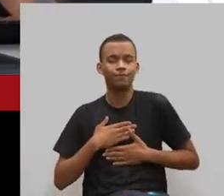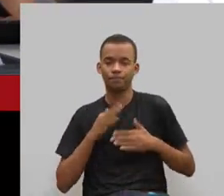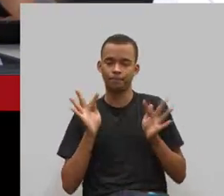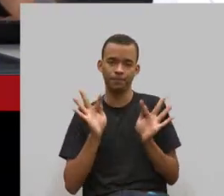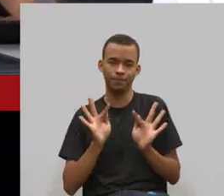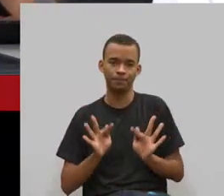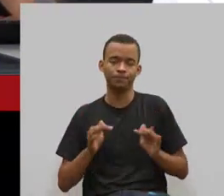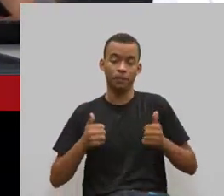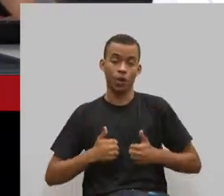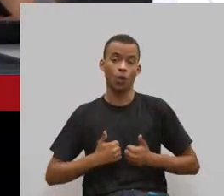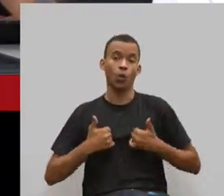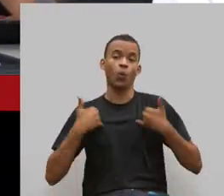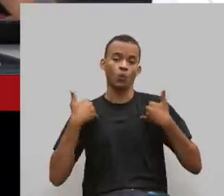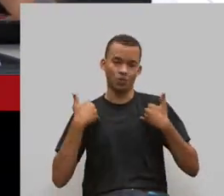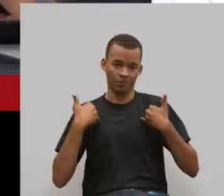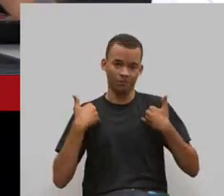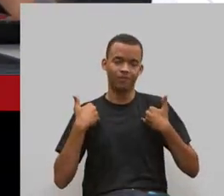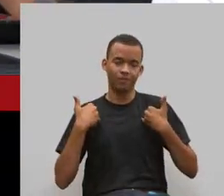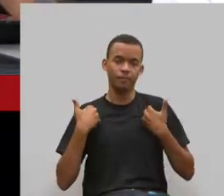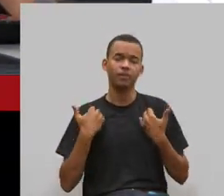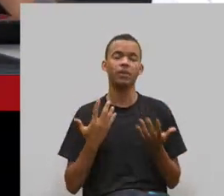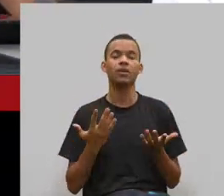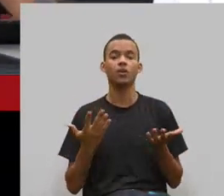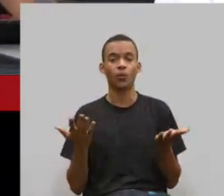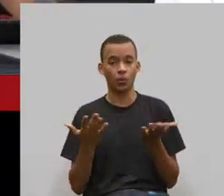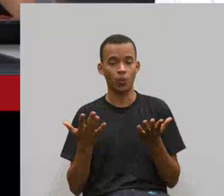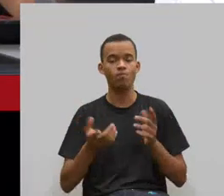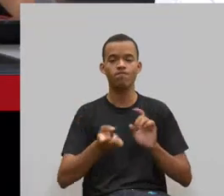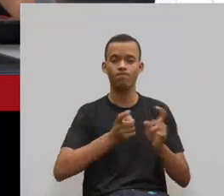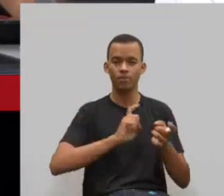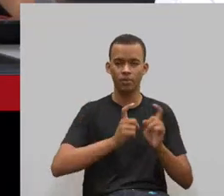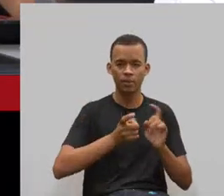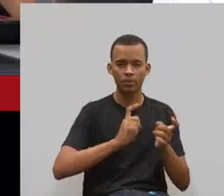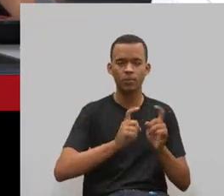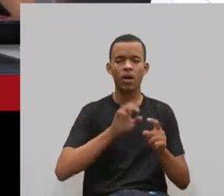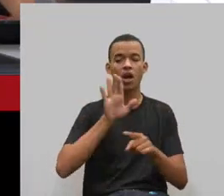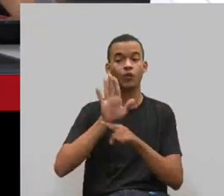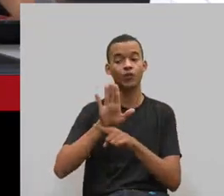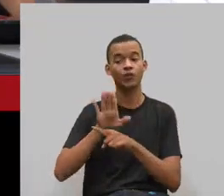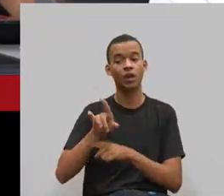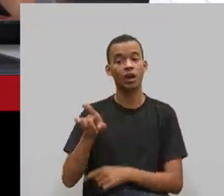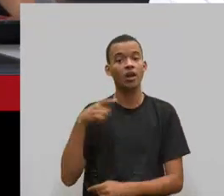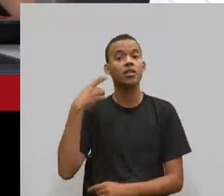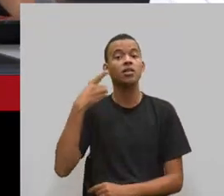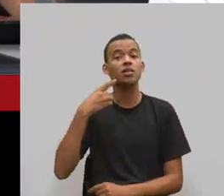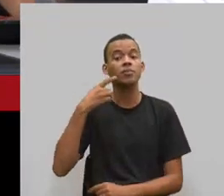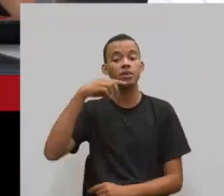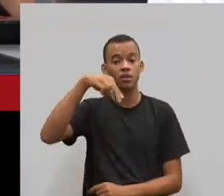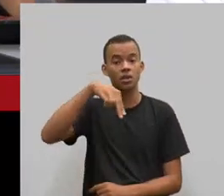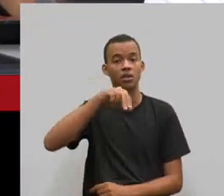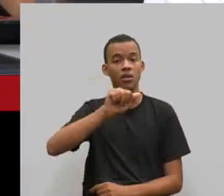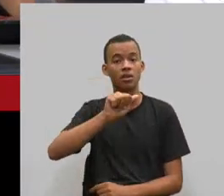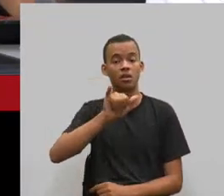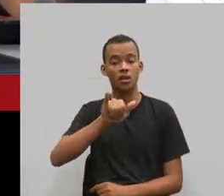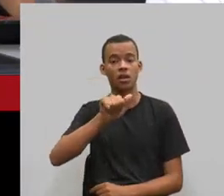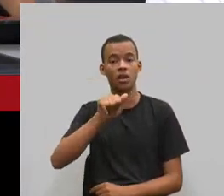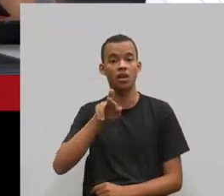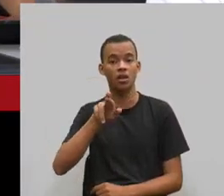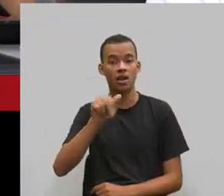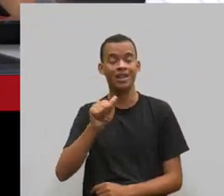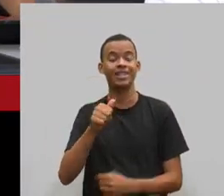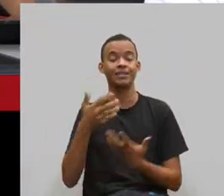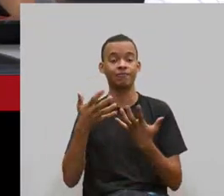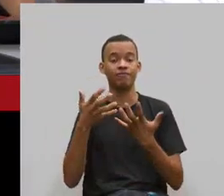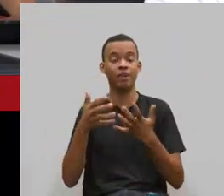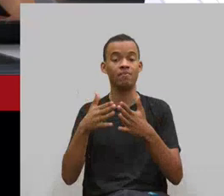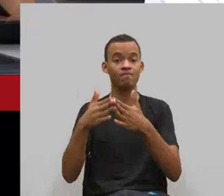eh trabalho que nós vamos fazer hoje ajudando aqui a deputada naara para exentar dos impostos eh